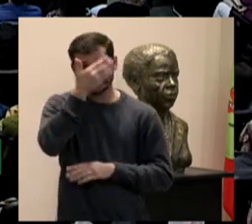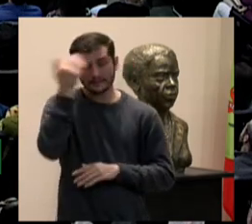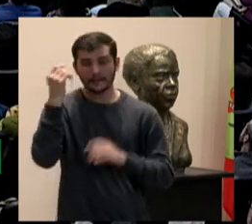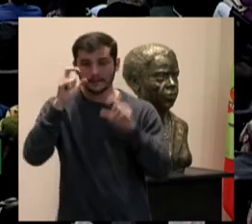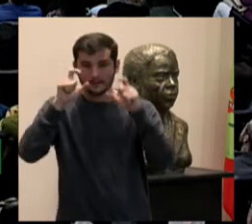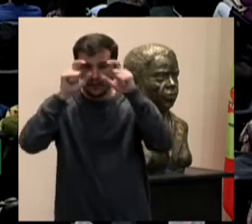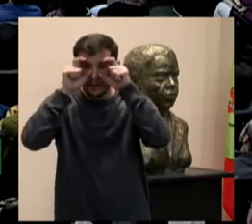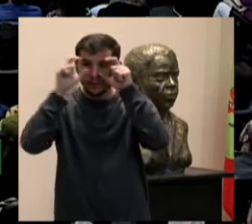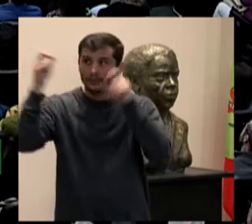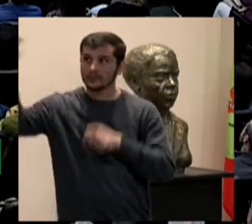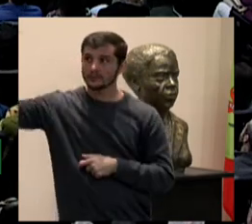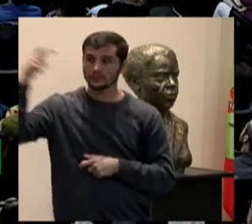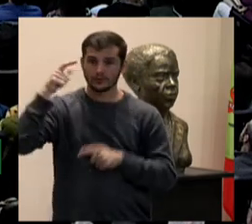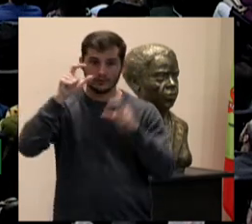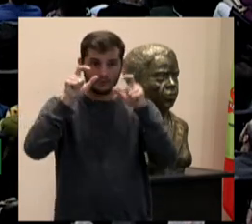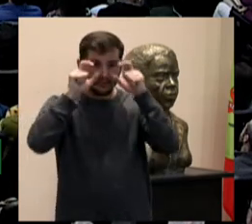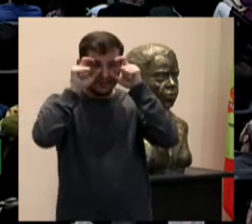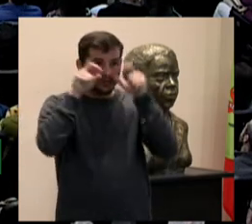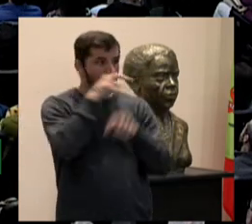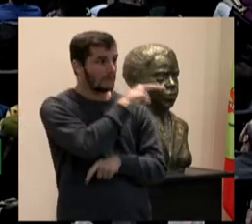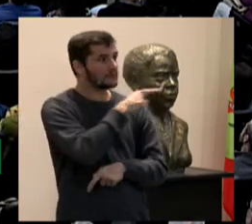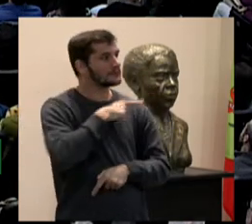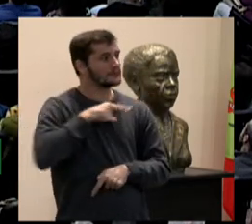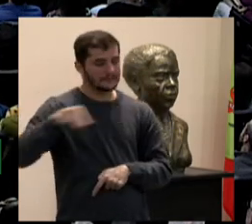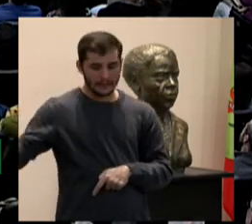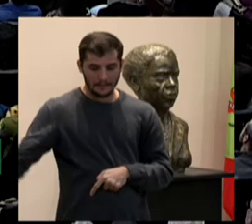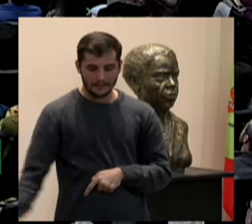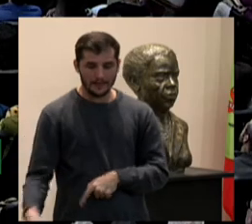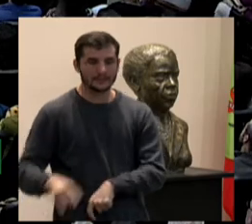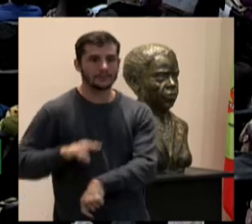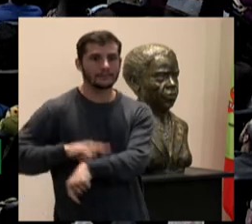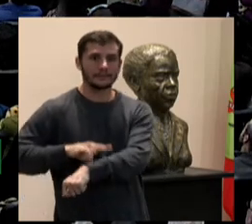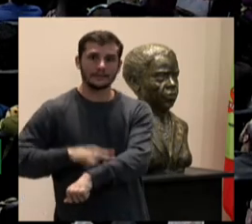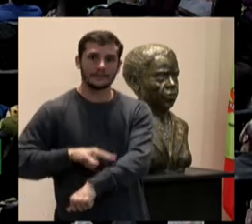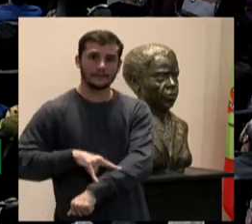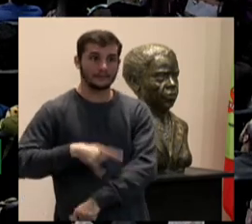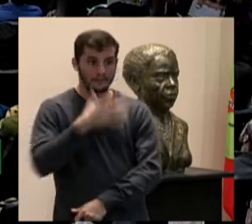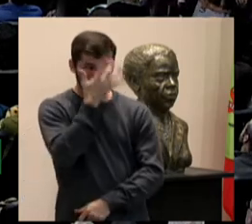escuros no banheiro ali embaixo. Está aqui.